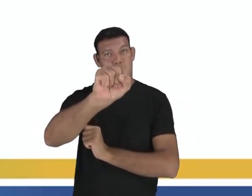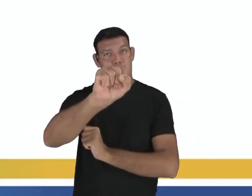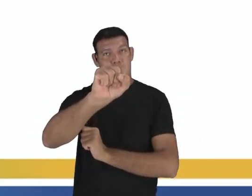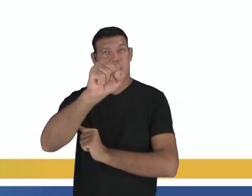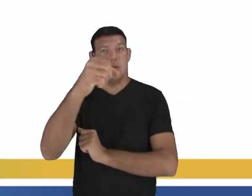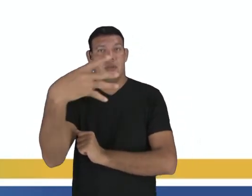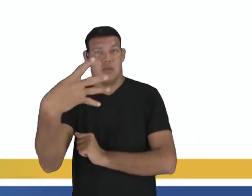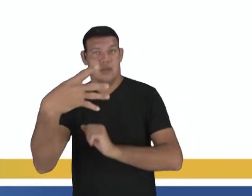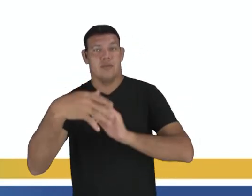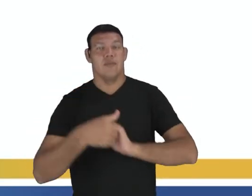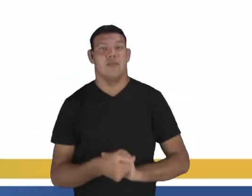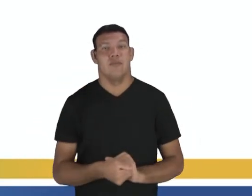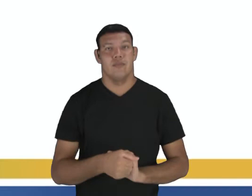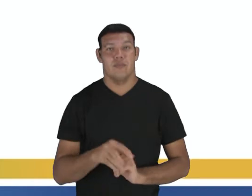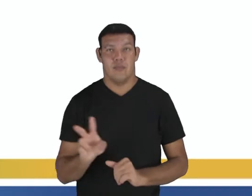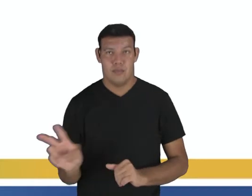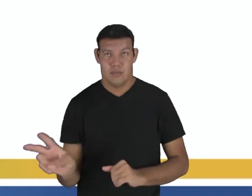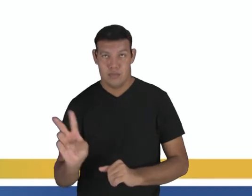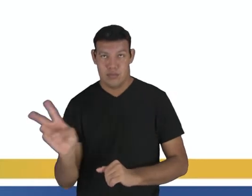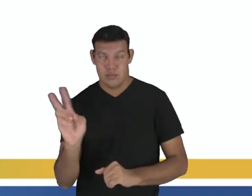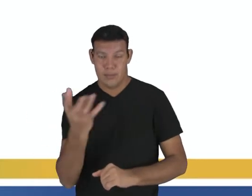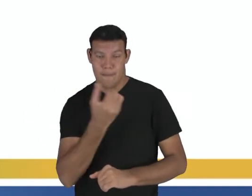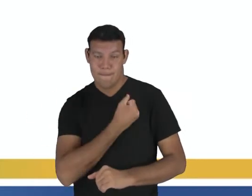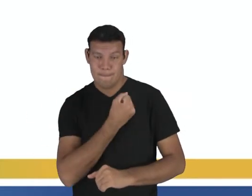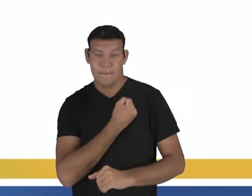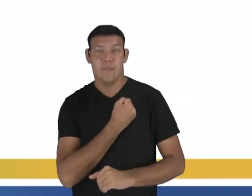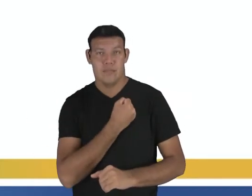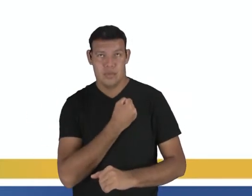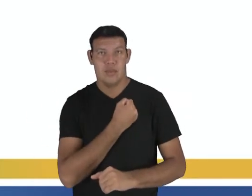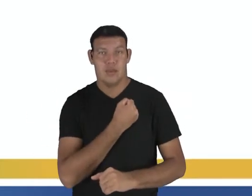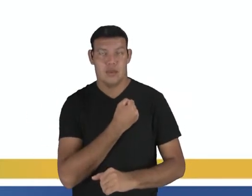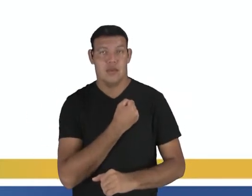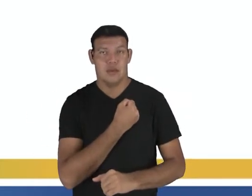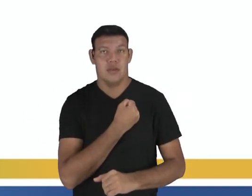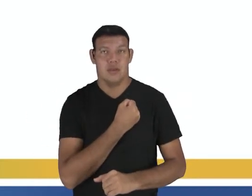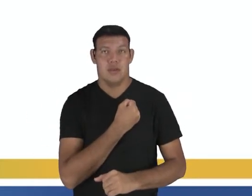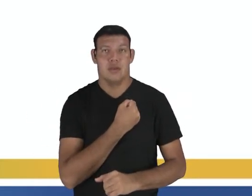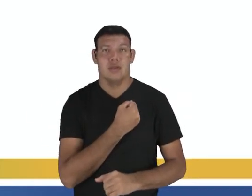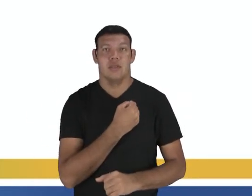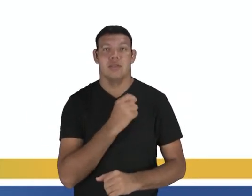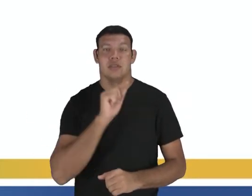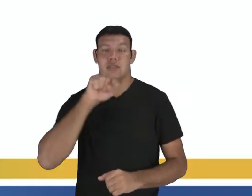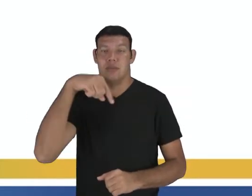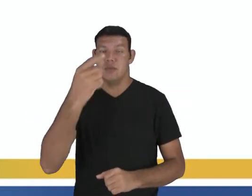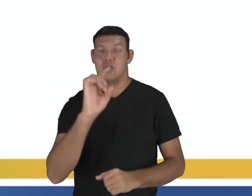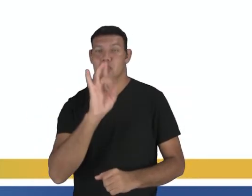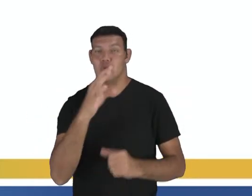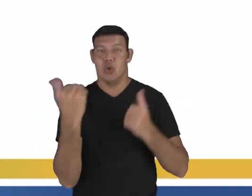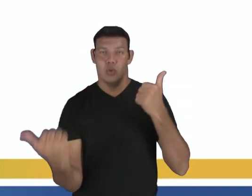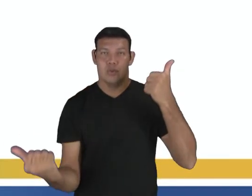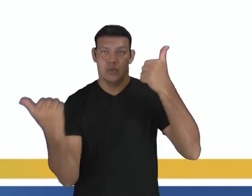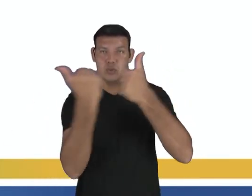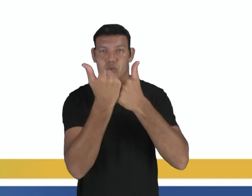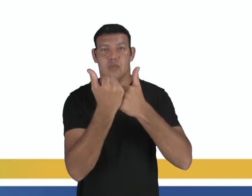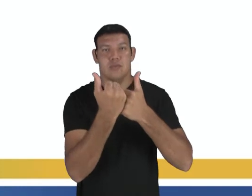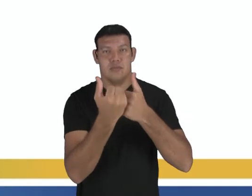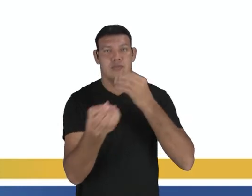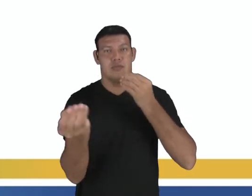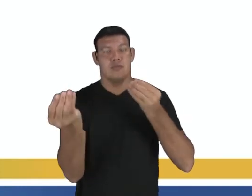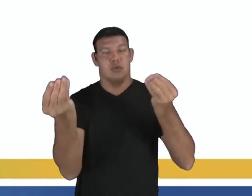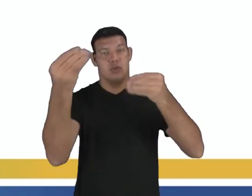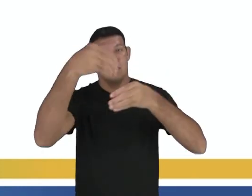numérico, a minha questão ela vai me dar o meu valor numérico e aí eu só vou ter que substituir naquela expressão.